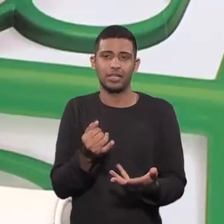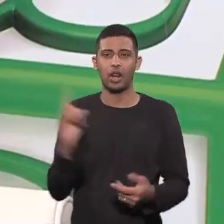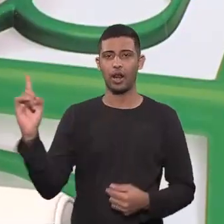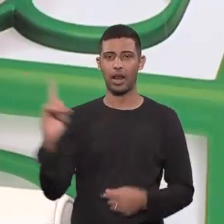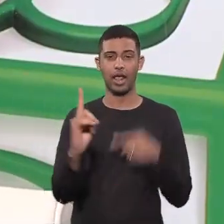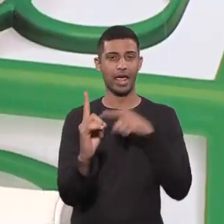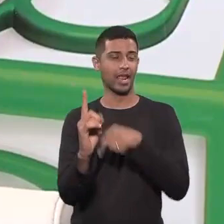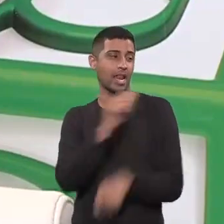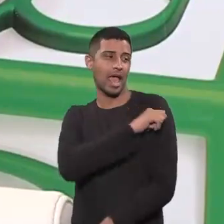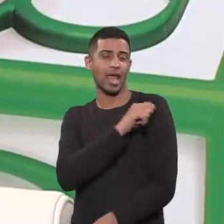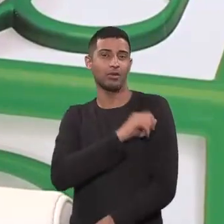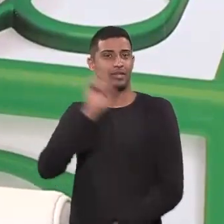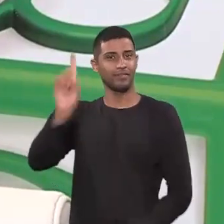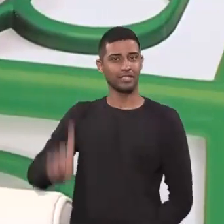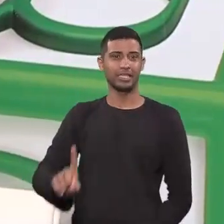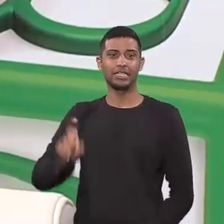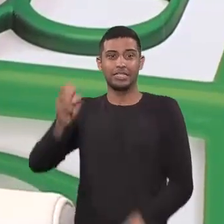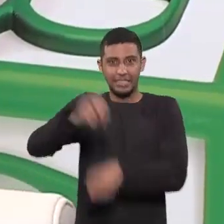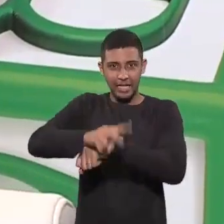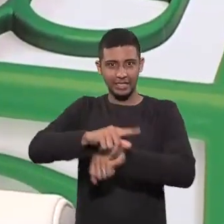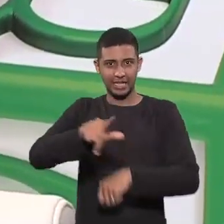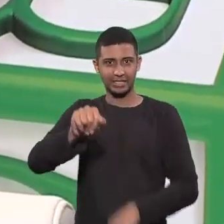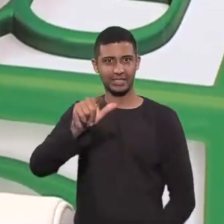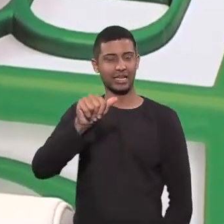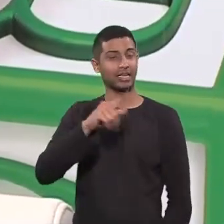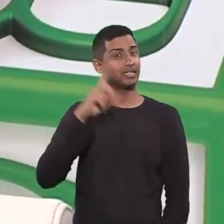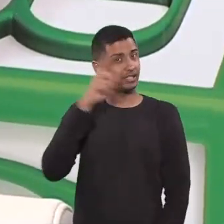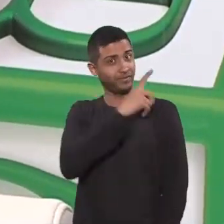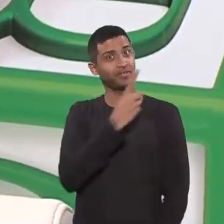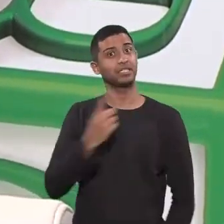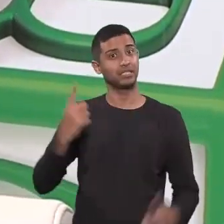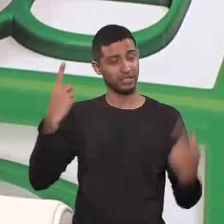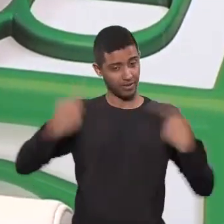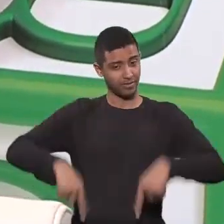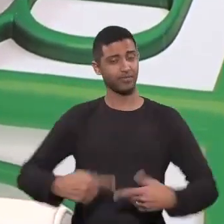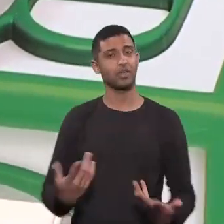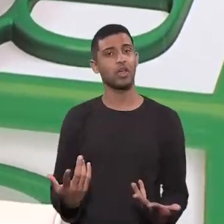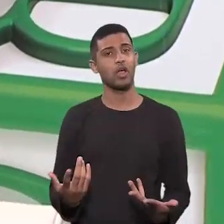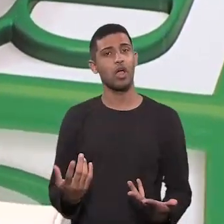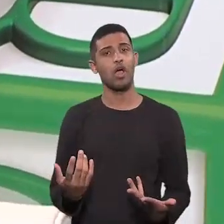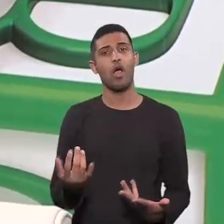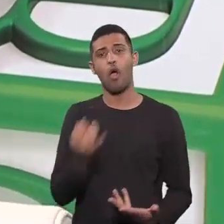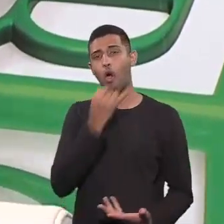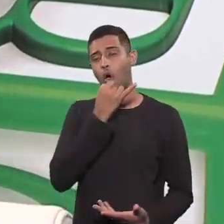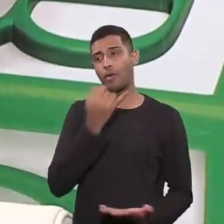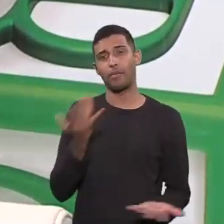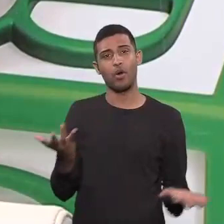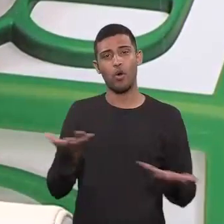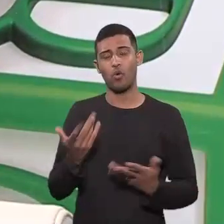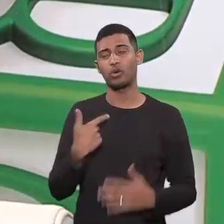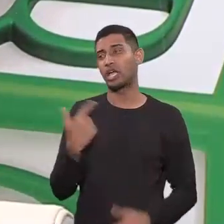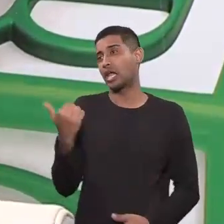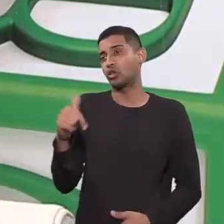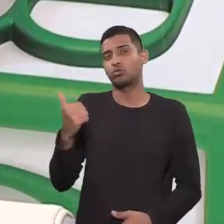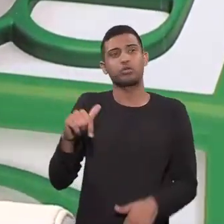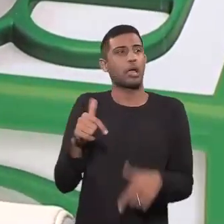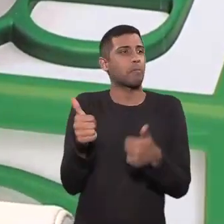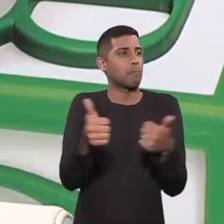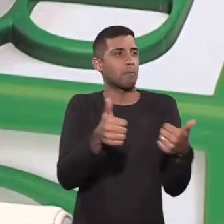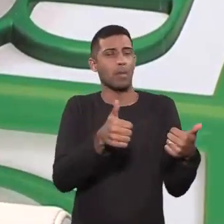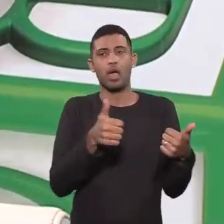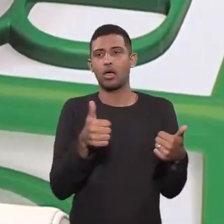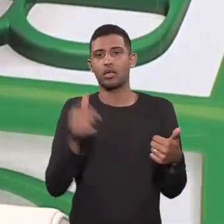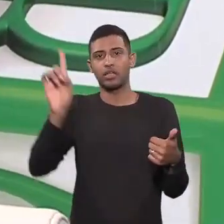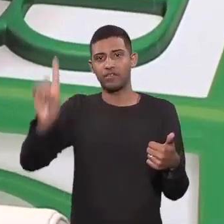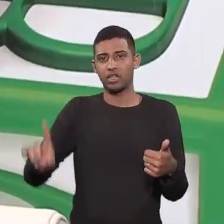especial dentro da sala de aula é um desafio. Porque você, a cada ano, você está aqui hoje, eu não tenho um aluno especial na minha